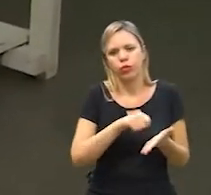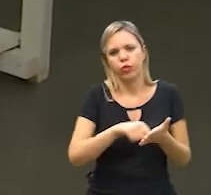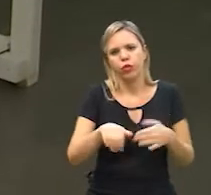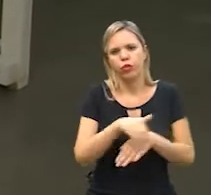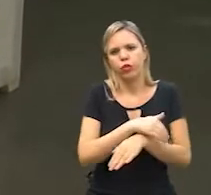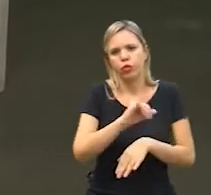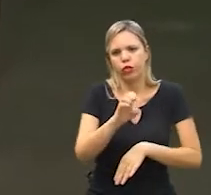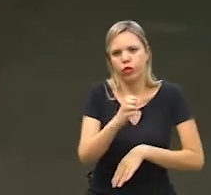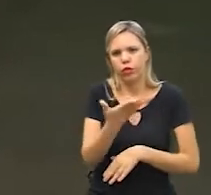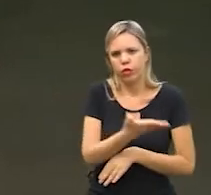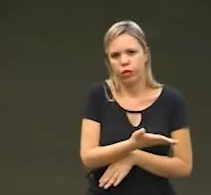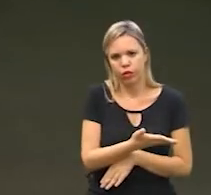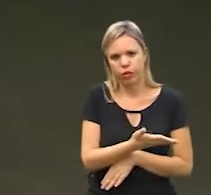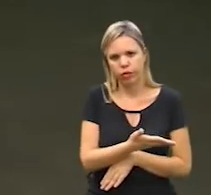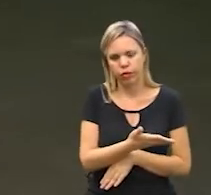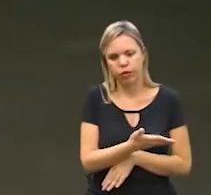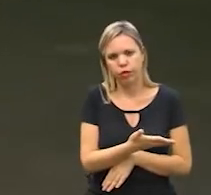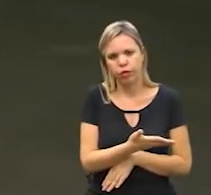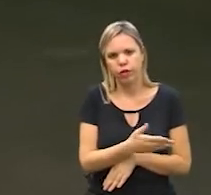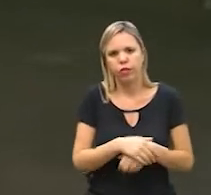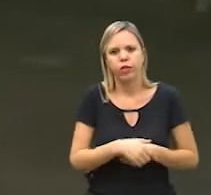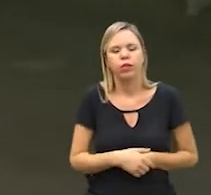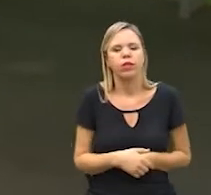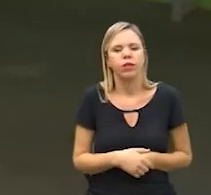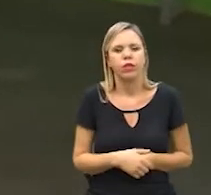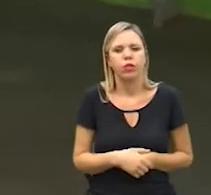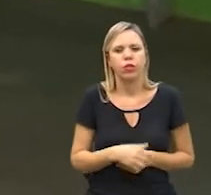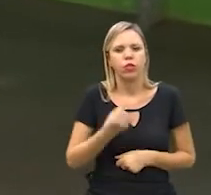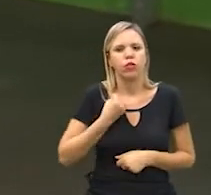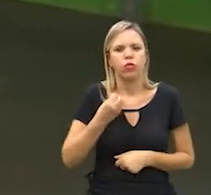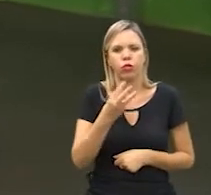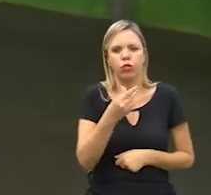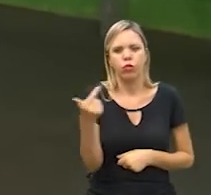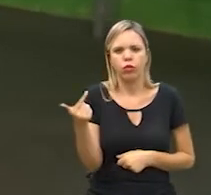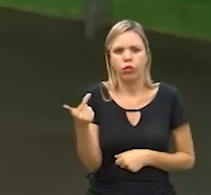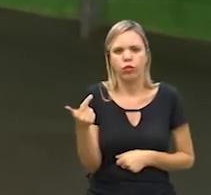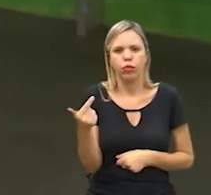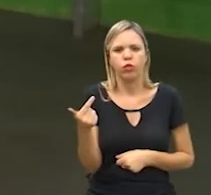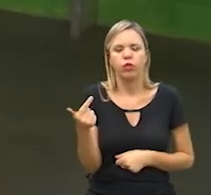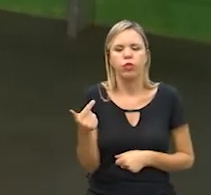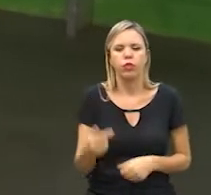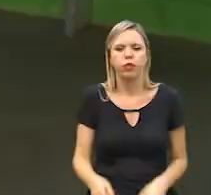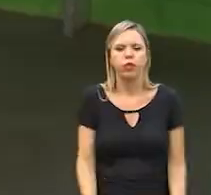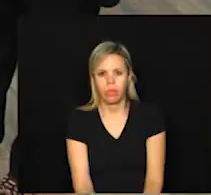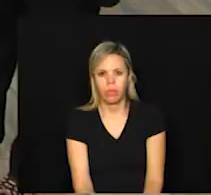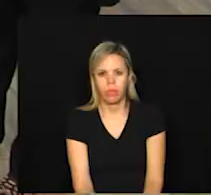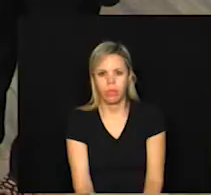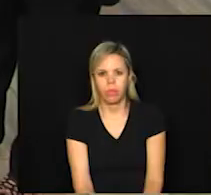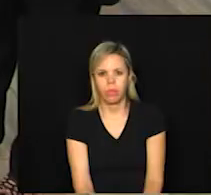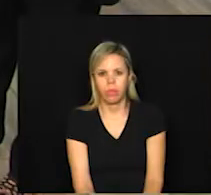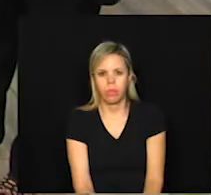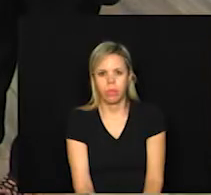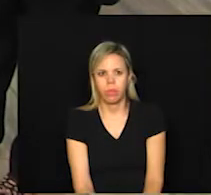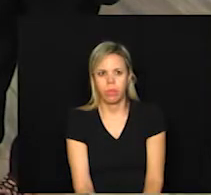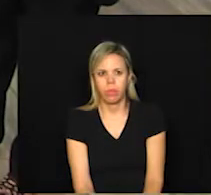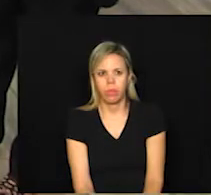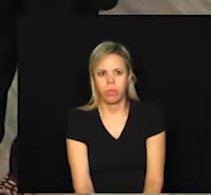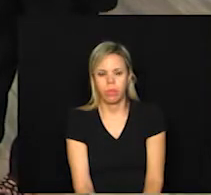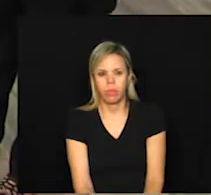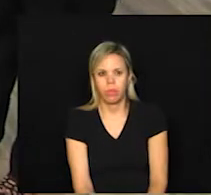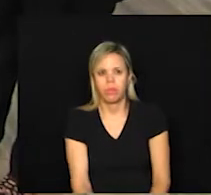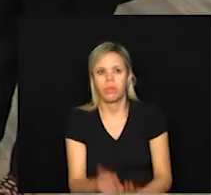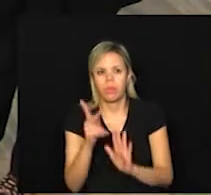anote o endereço: Rua José Cruz Ferreira Jorge, número 32, Vila Industrial.